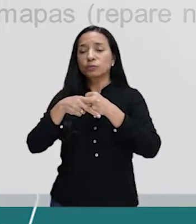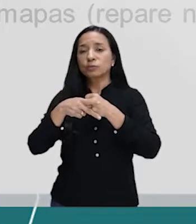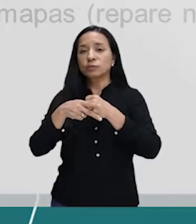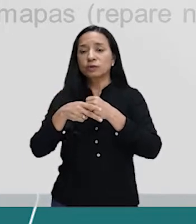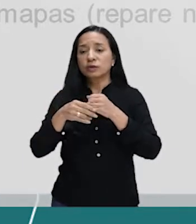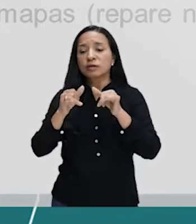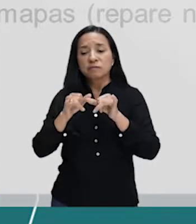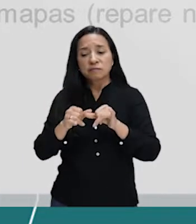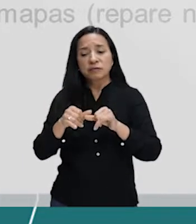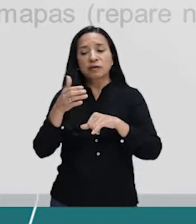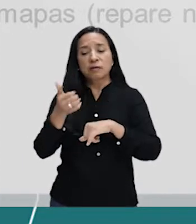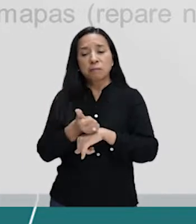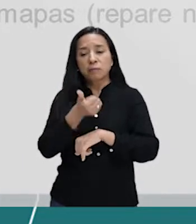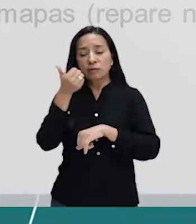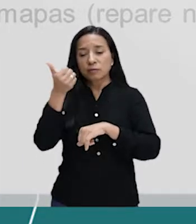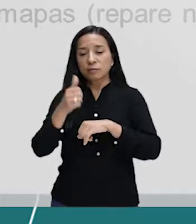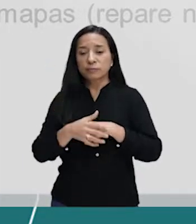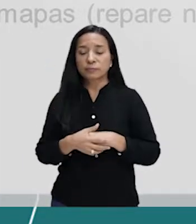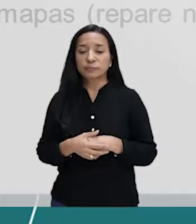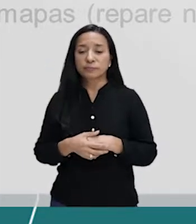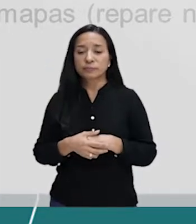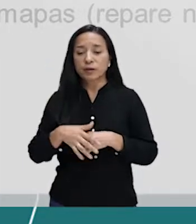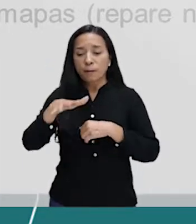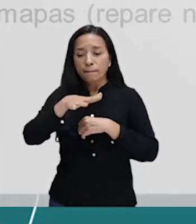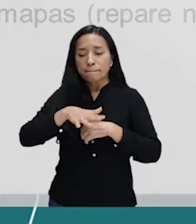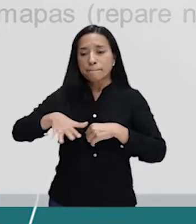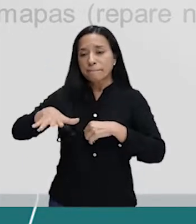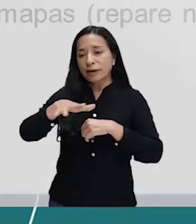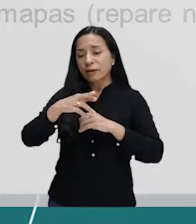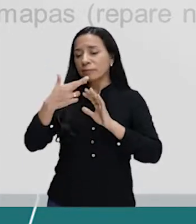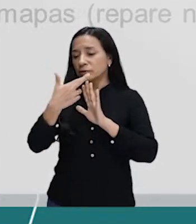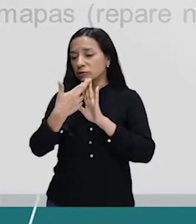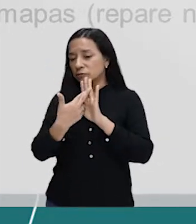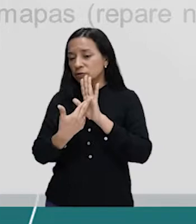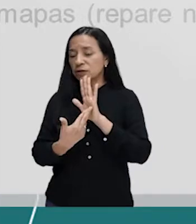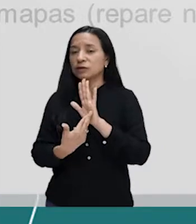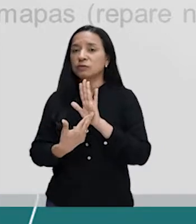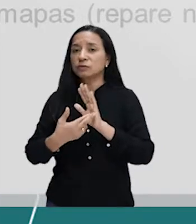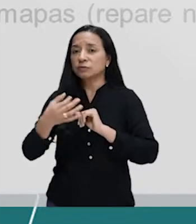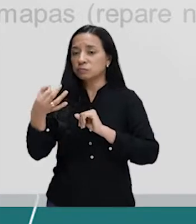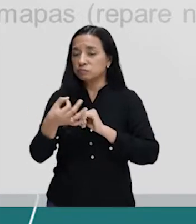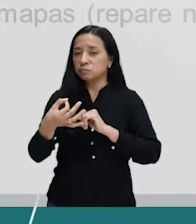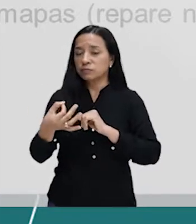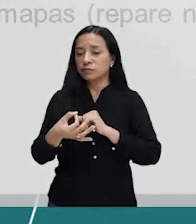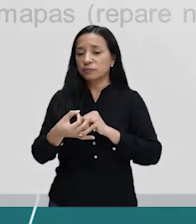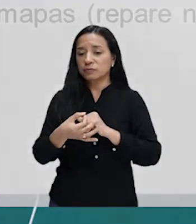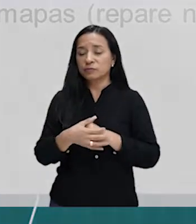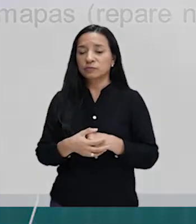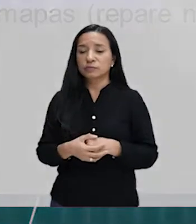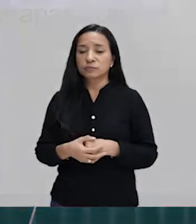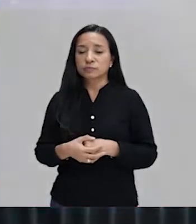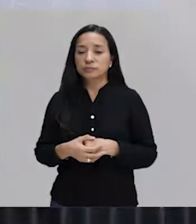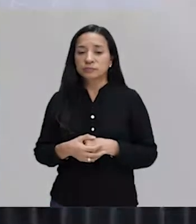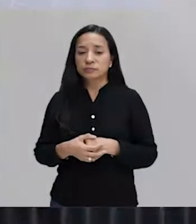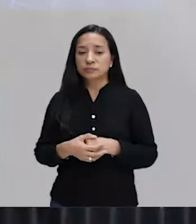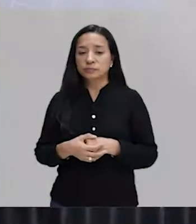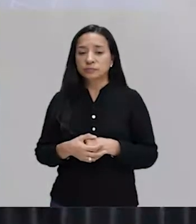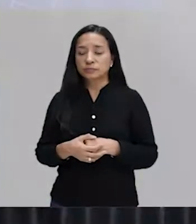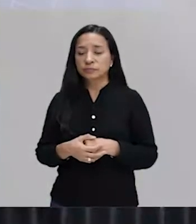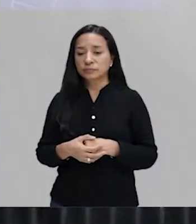Os mapas e os relatórios estavam ótimos. Qual que ele citou primeiro, né? Estes coesos e